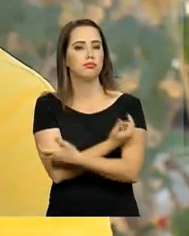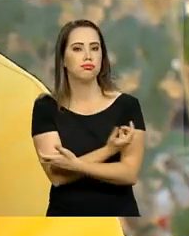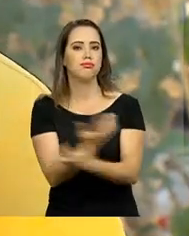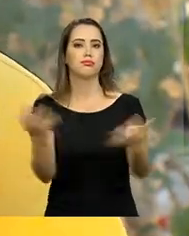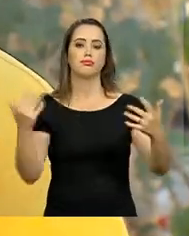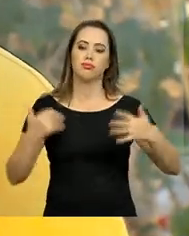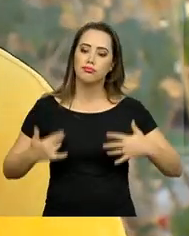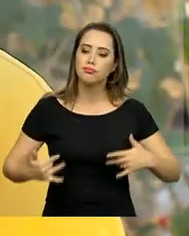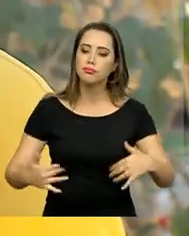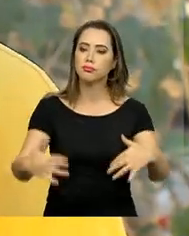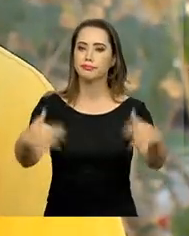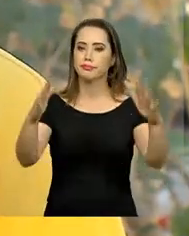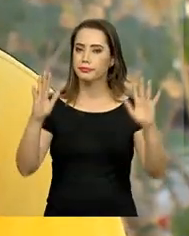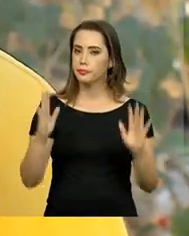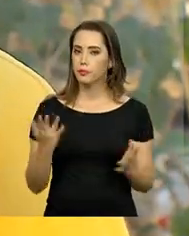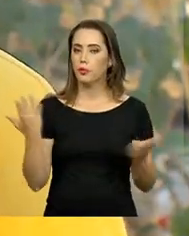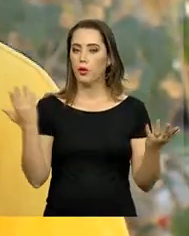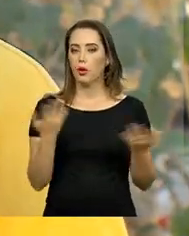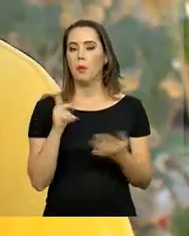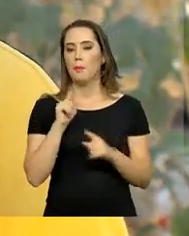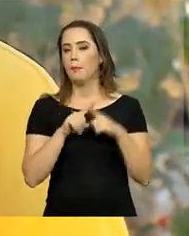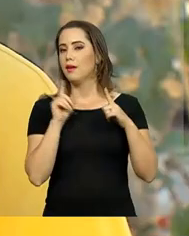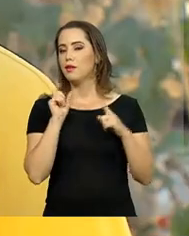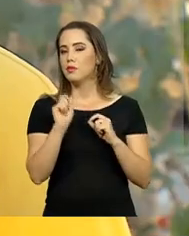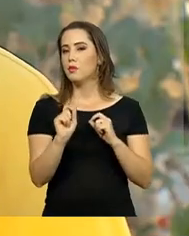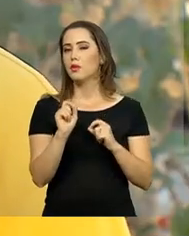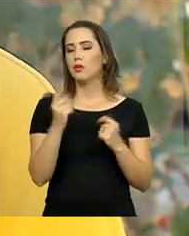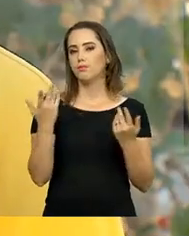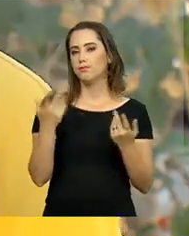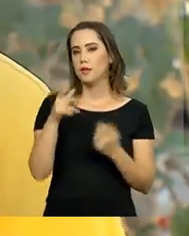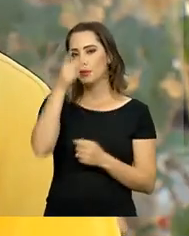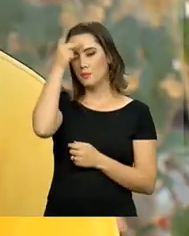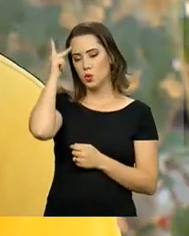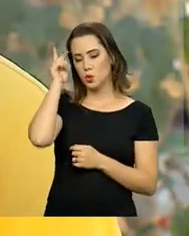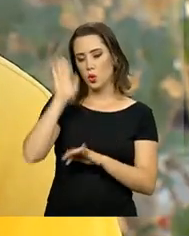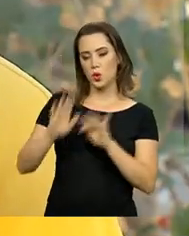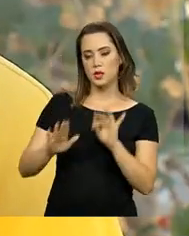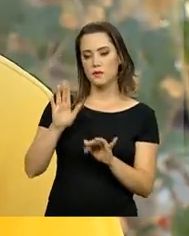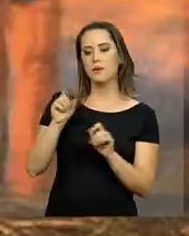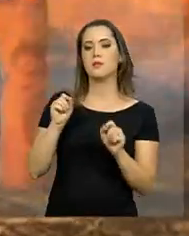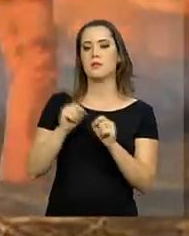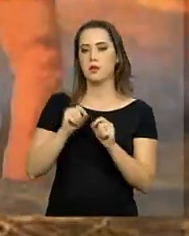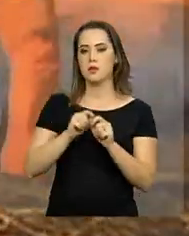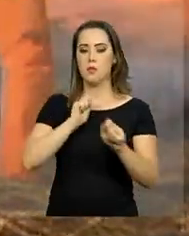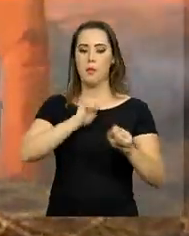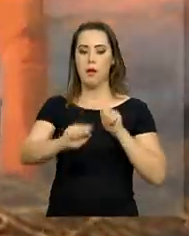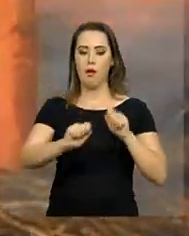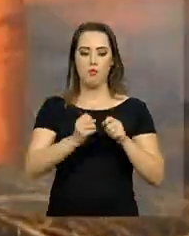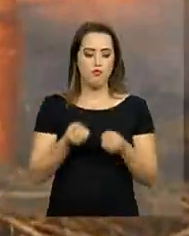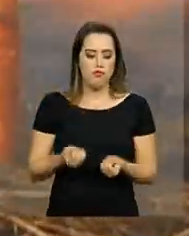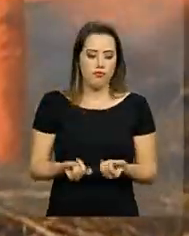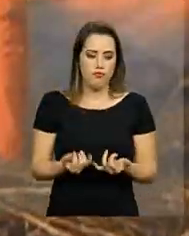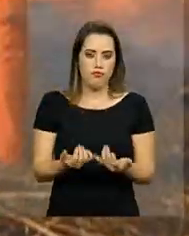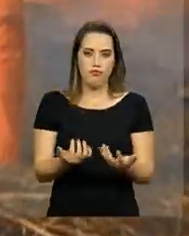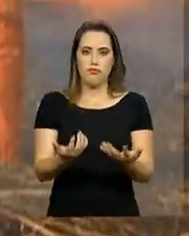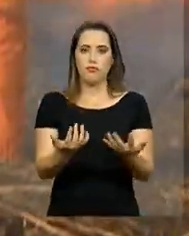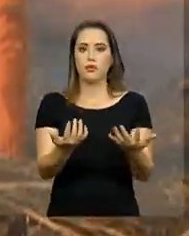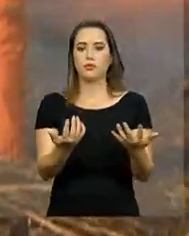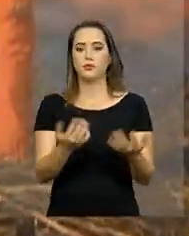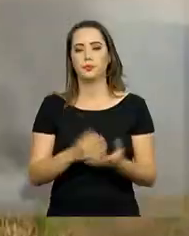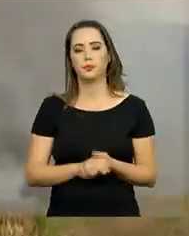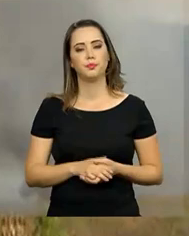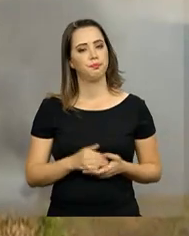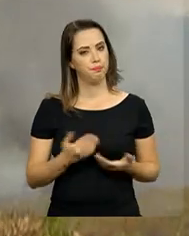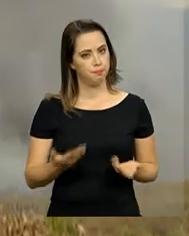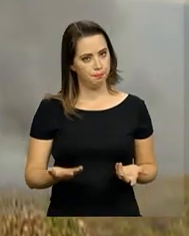vai pra frente o que acontece é que as pessoas também acabam provocando incêndio para alertar a população sobre os riscos de